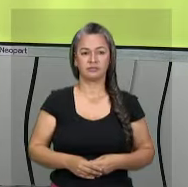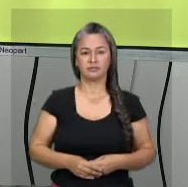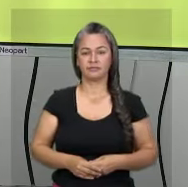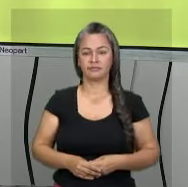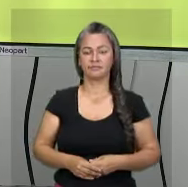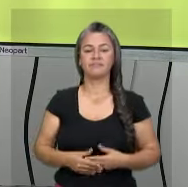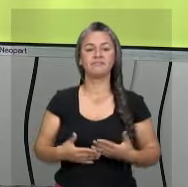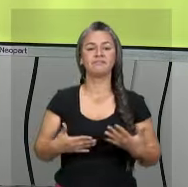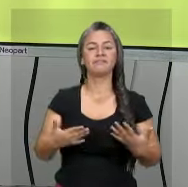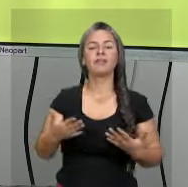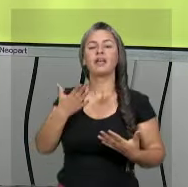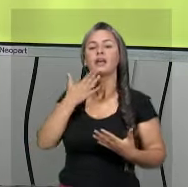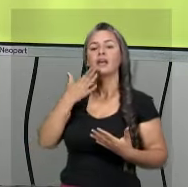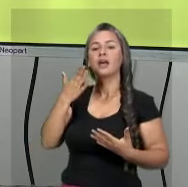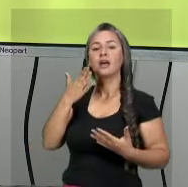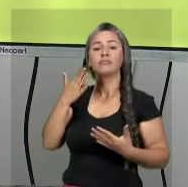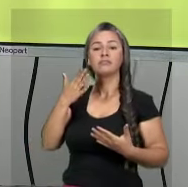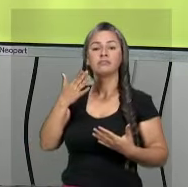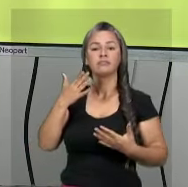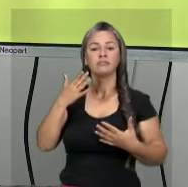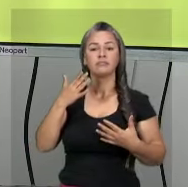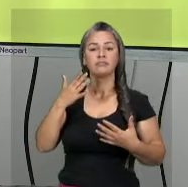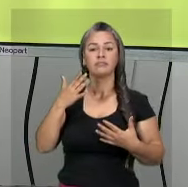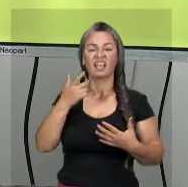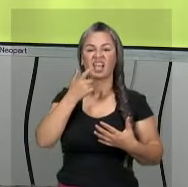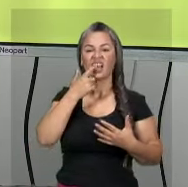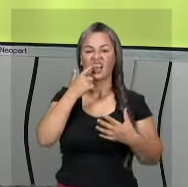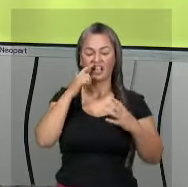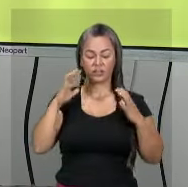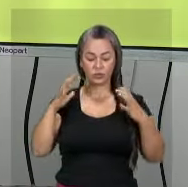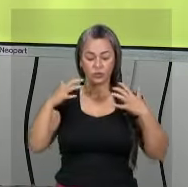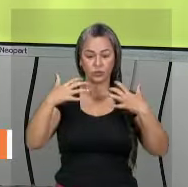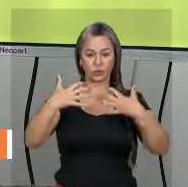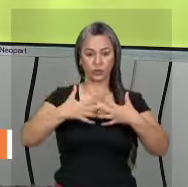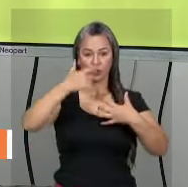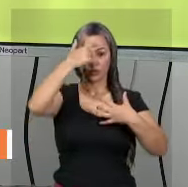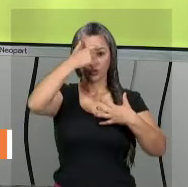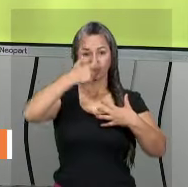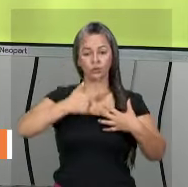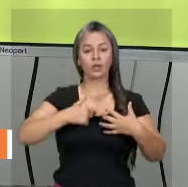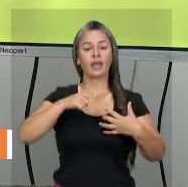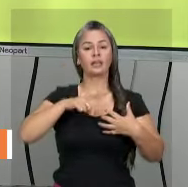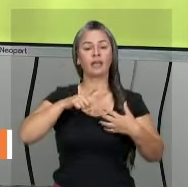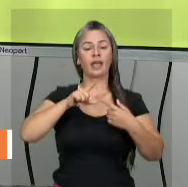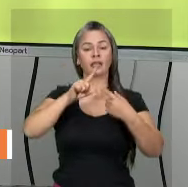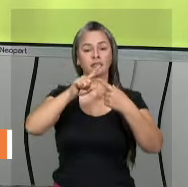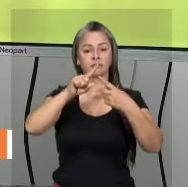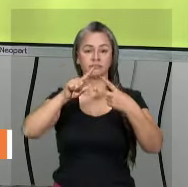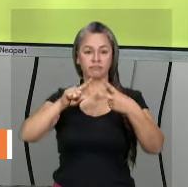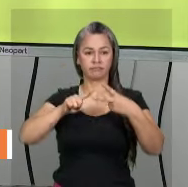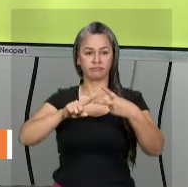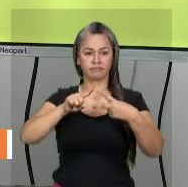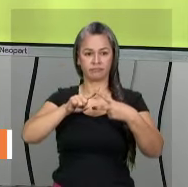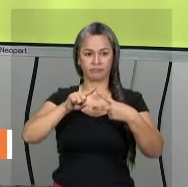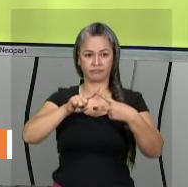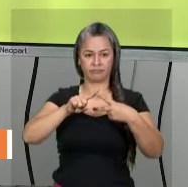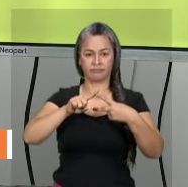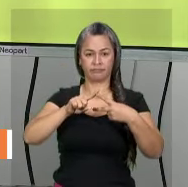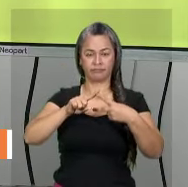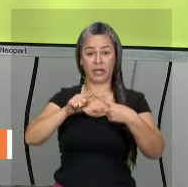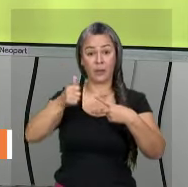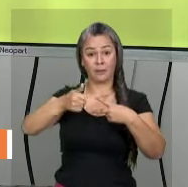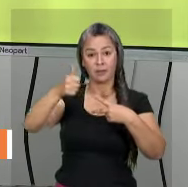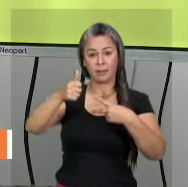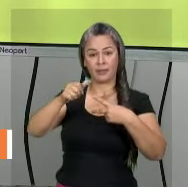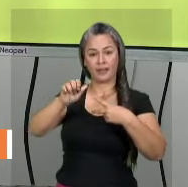partes do esqueleto humano? Ele pode ser dividido em duas partes. O primeiro é o esqueleto